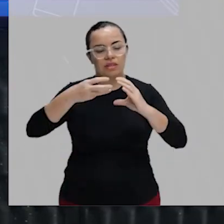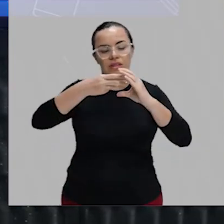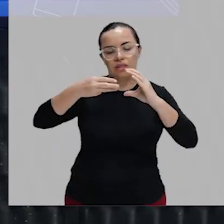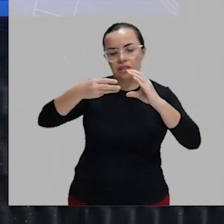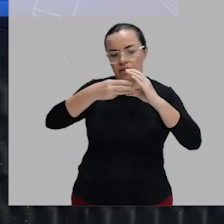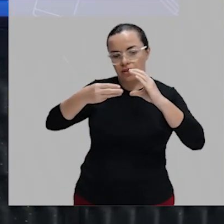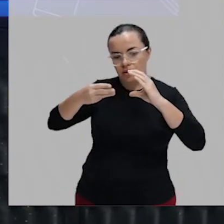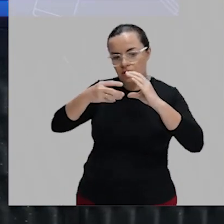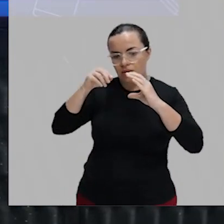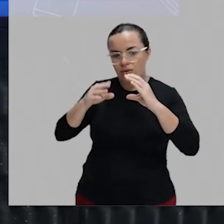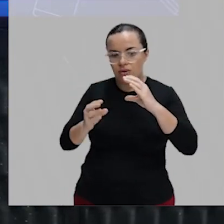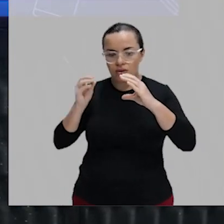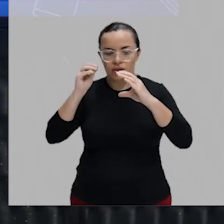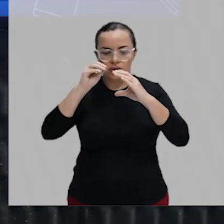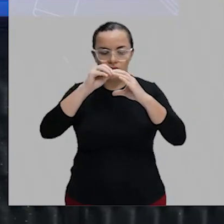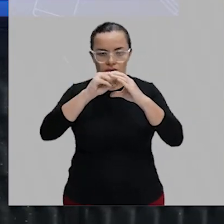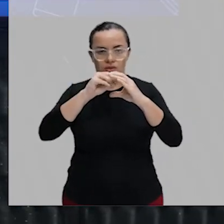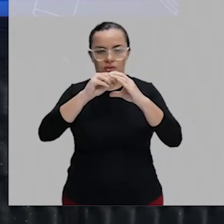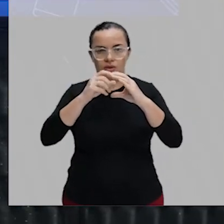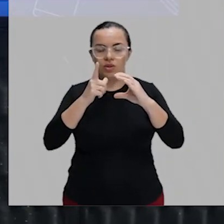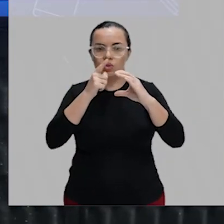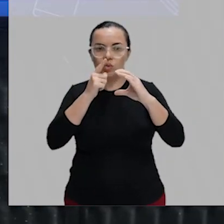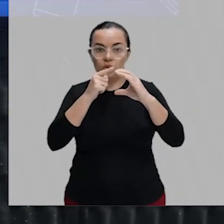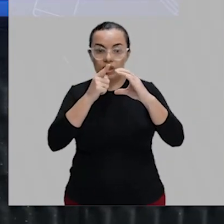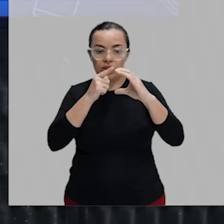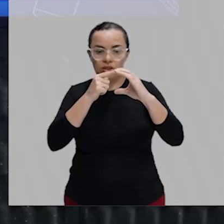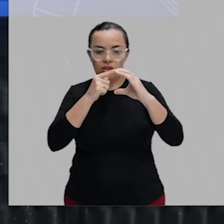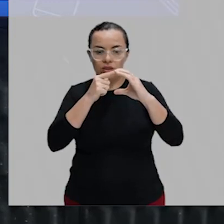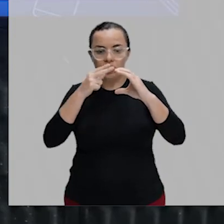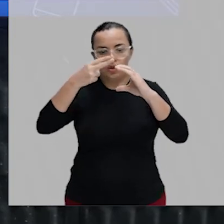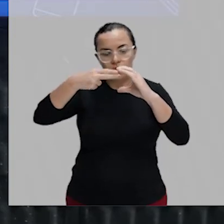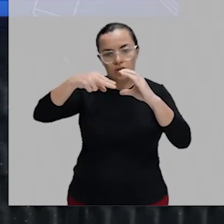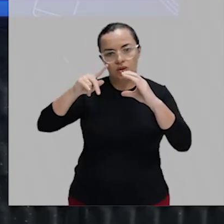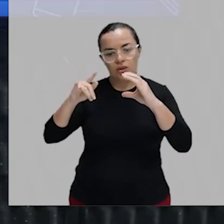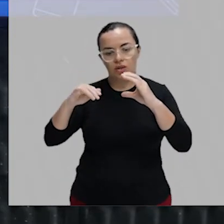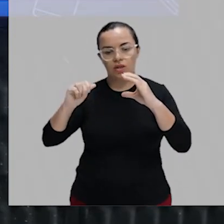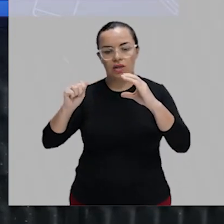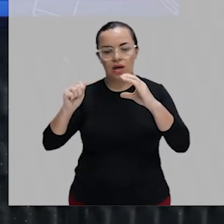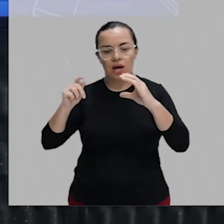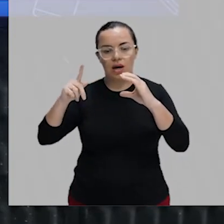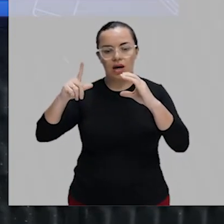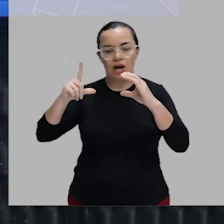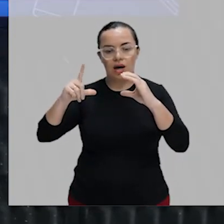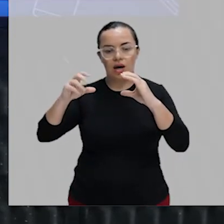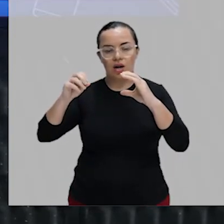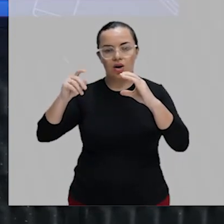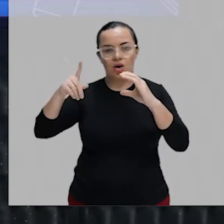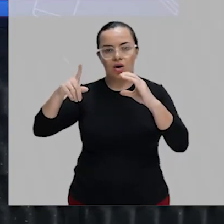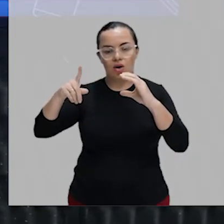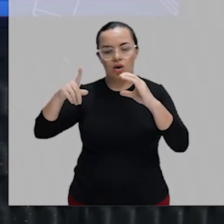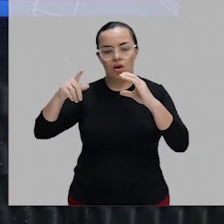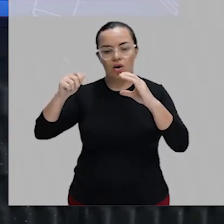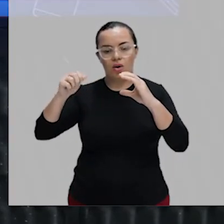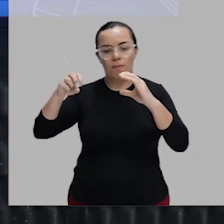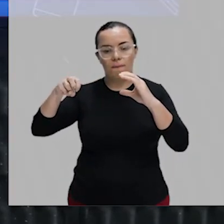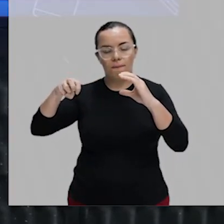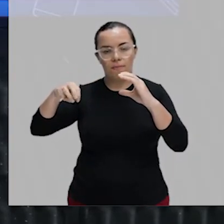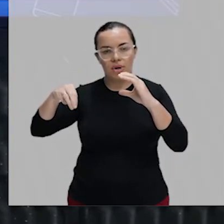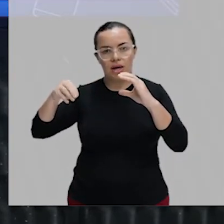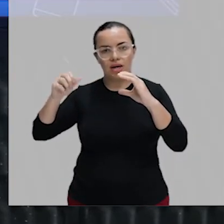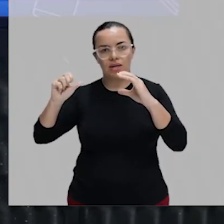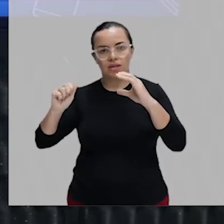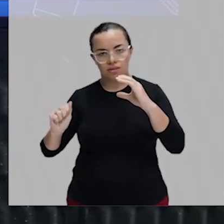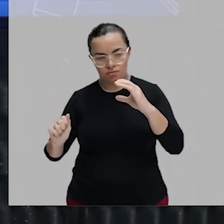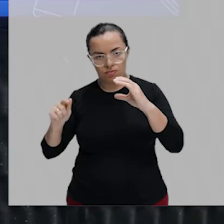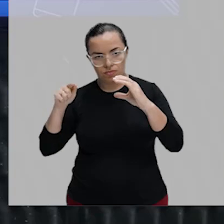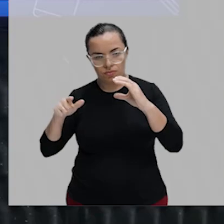ele é preenchido por um líquido chamado hialoplasma. Ou seja, é um líquido que vai estar